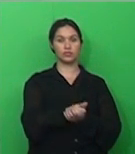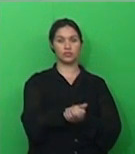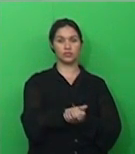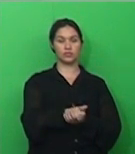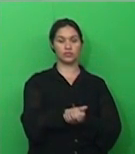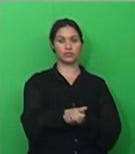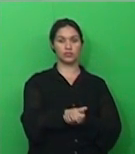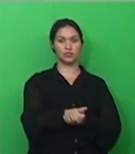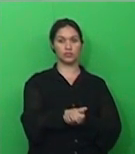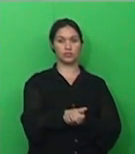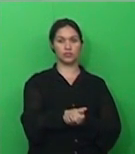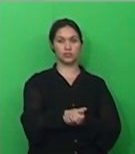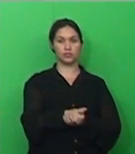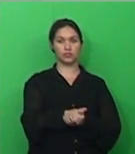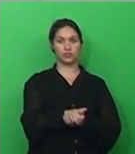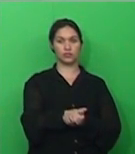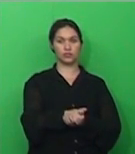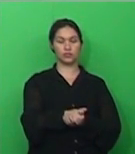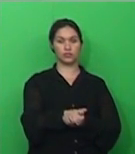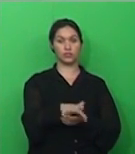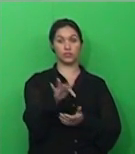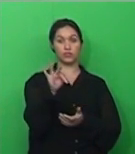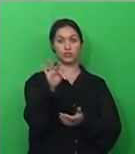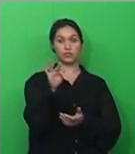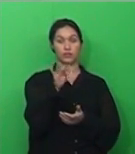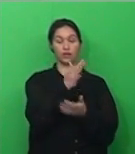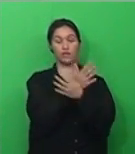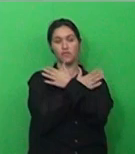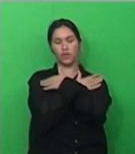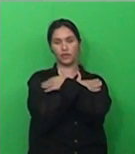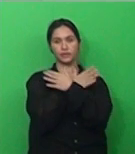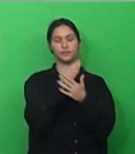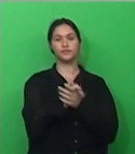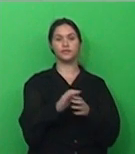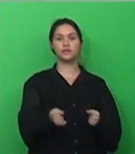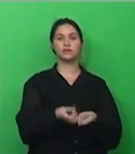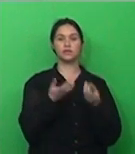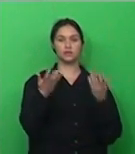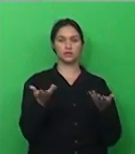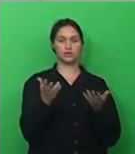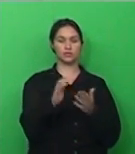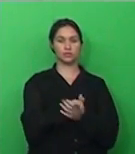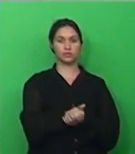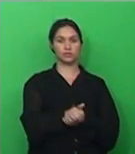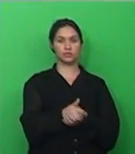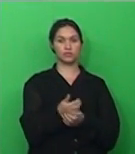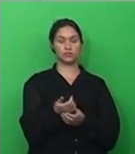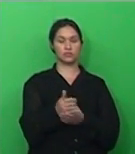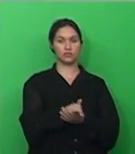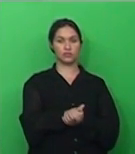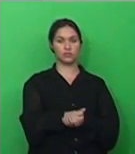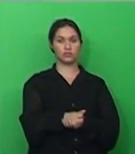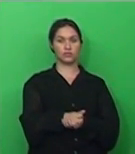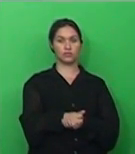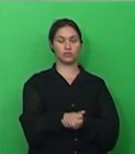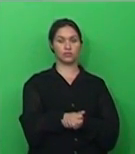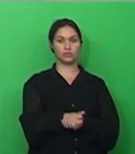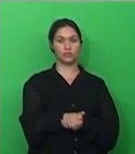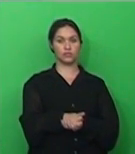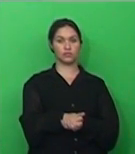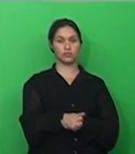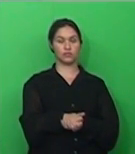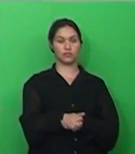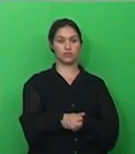compreensão. De forma demasiada na nossa compreensão. Por isso, fui provocado, claro, vereador, fui